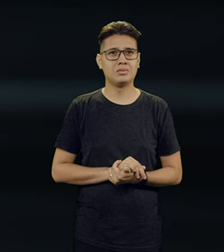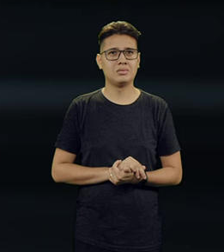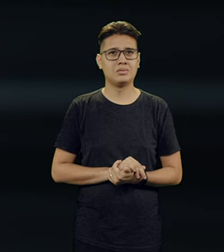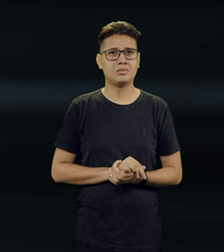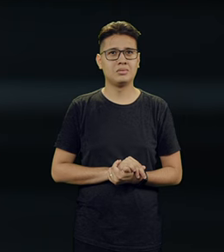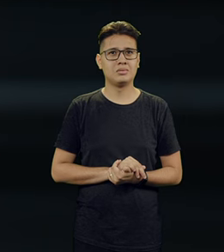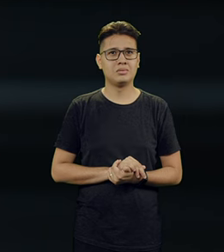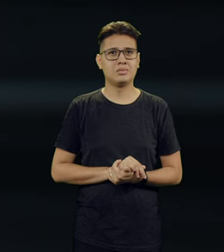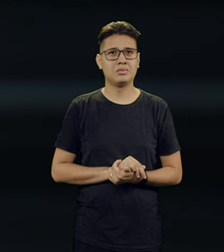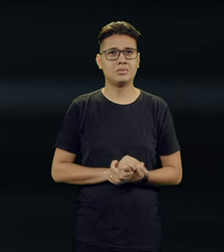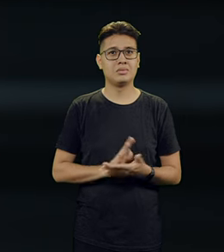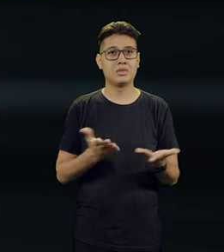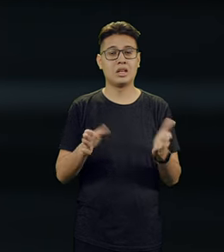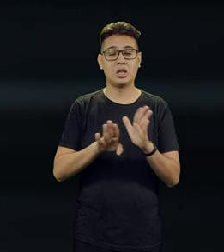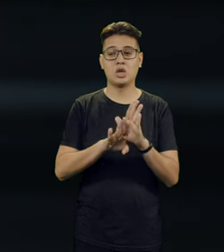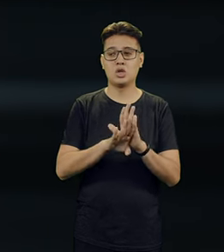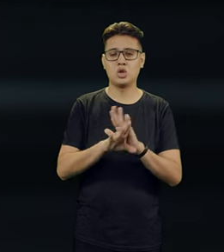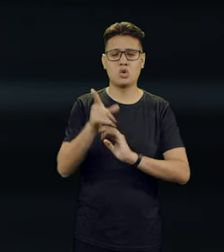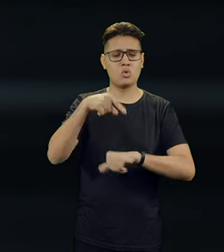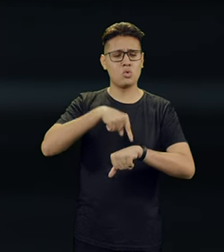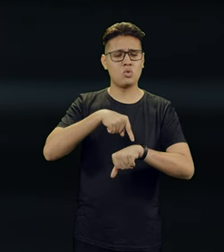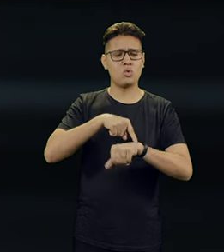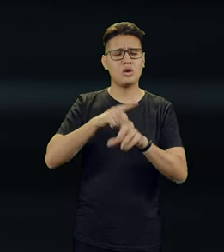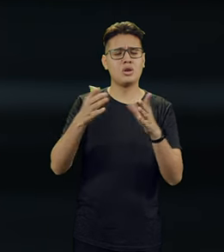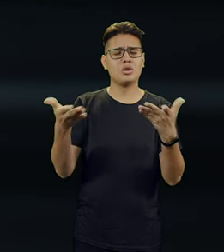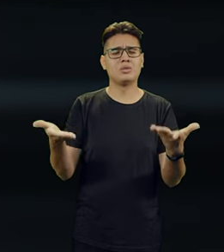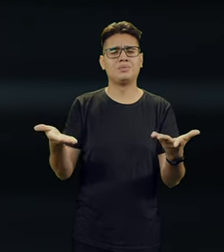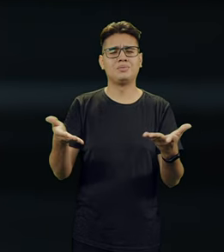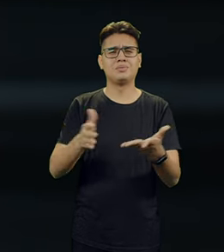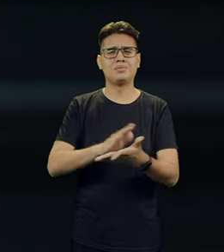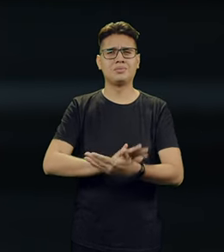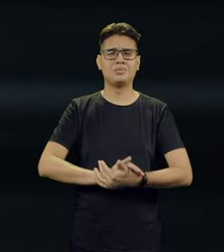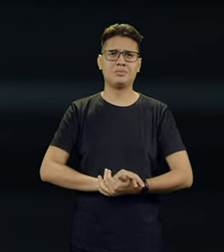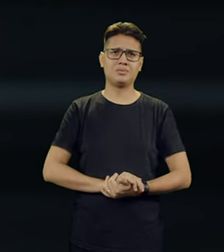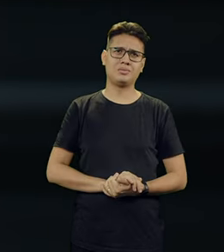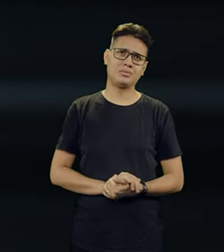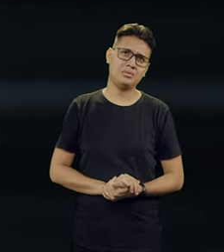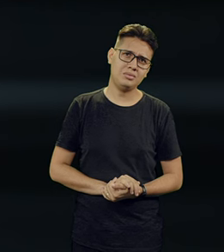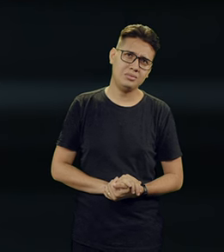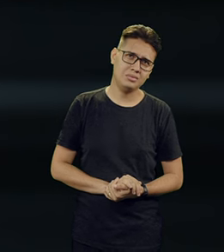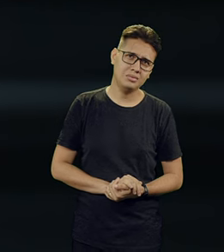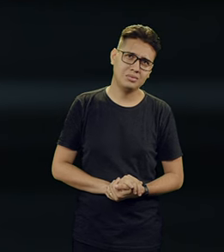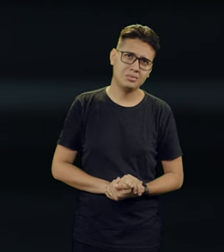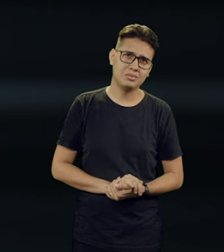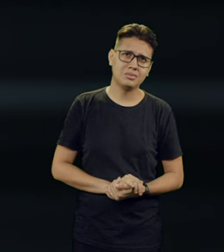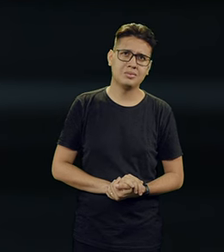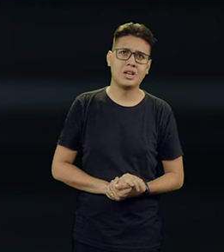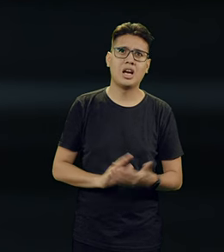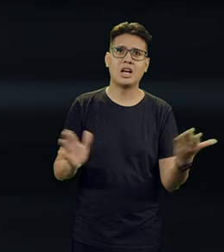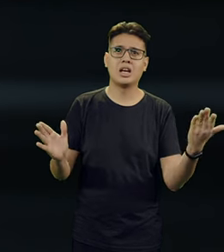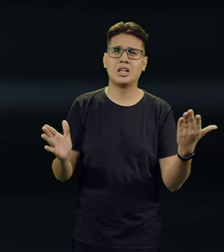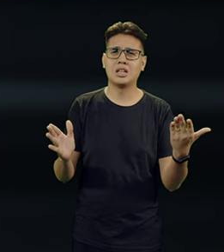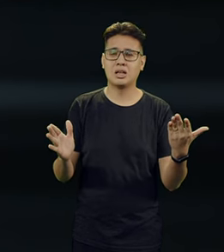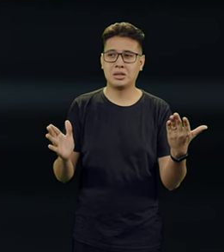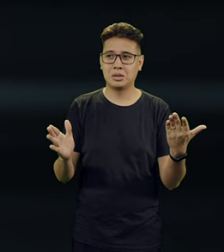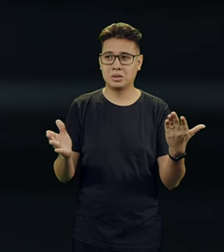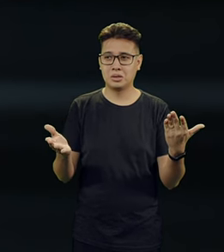Até que chegou o tempo de dar a destruição deles. Quando eles estão ouvindo, digam amém.